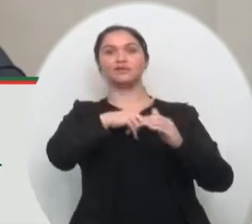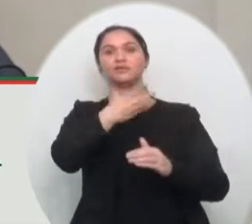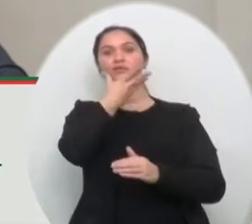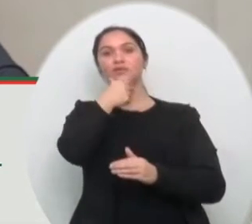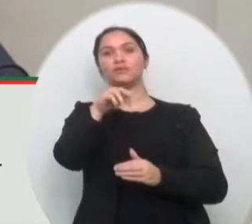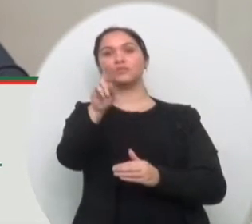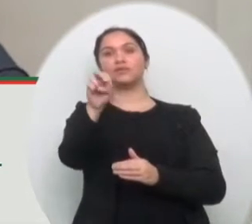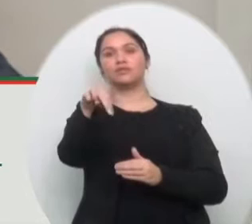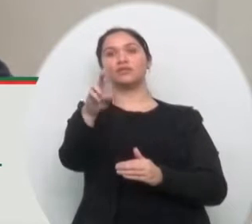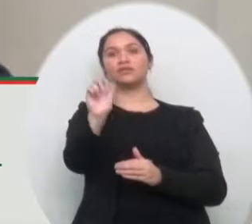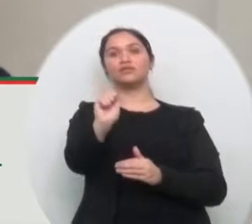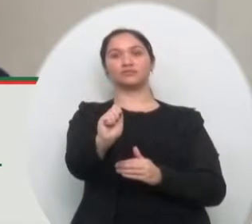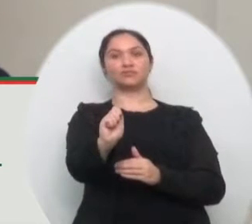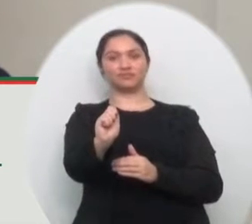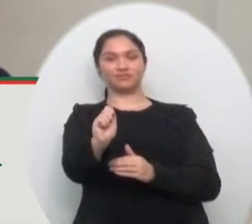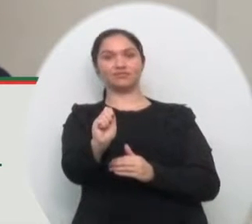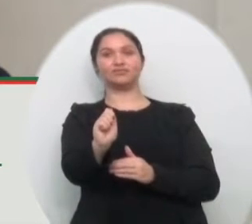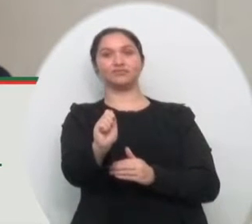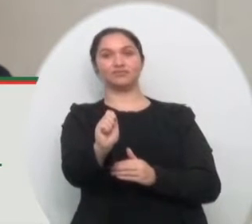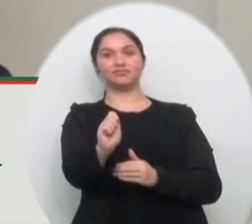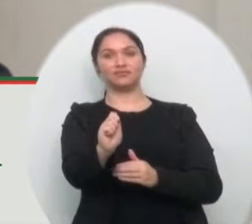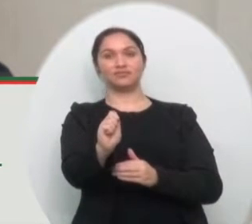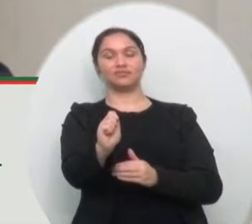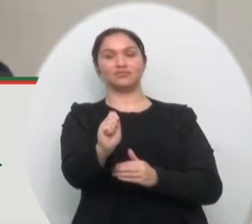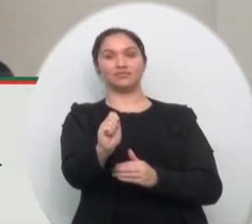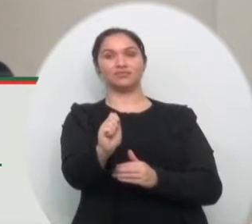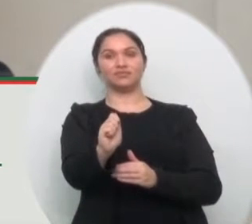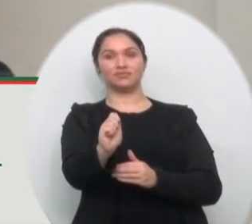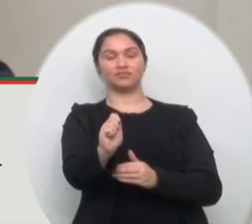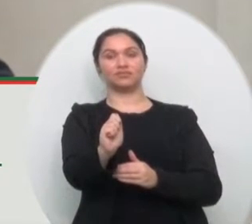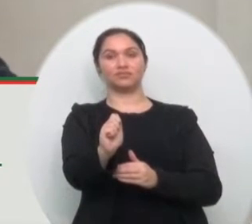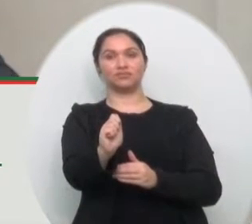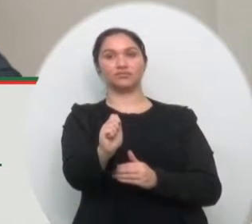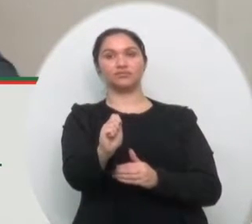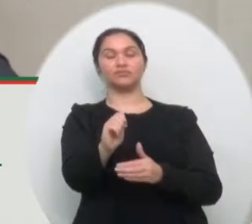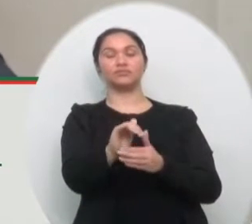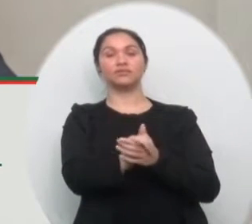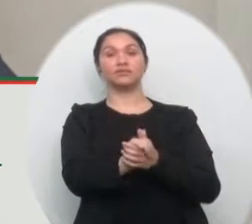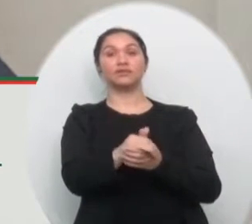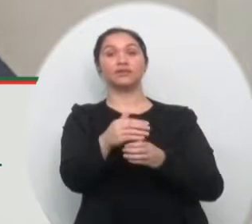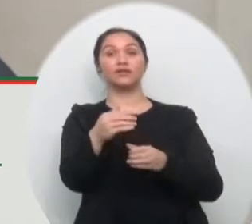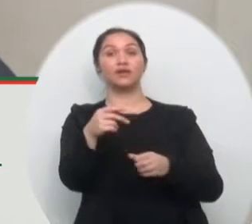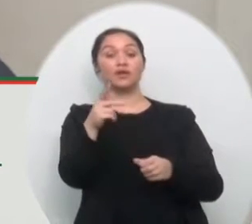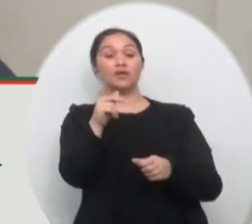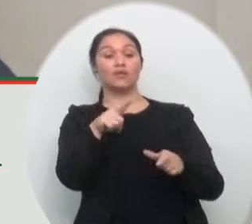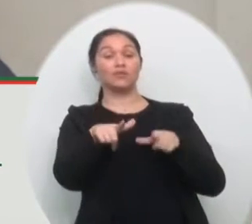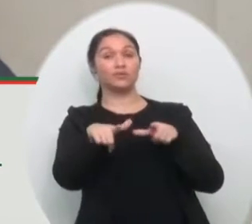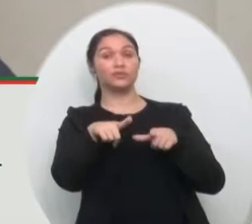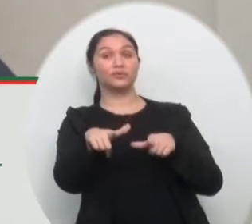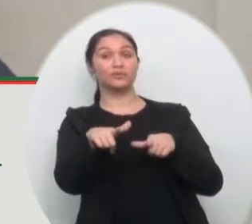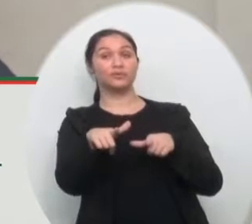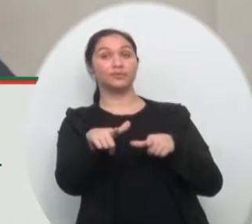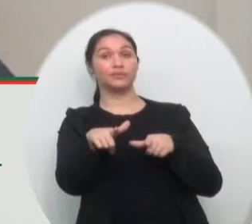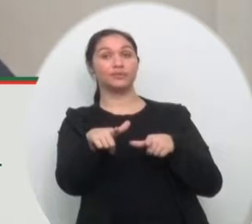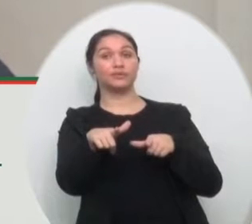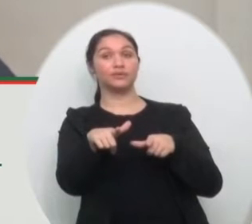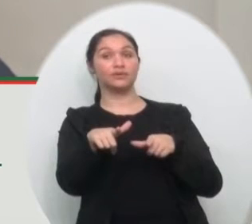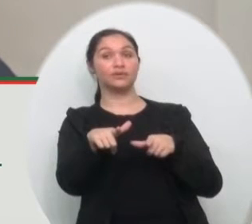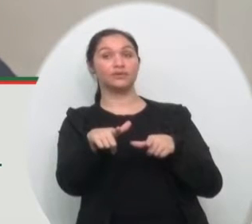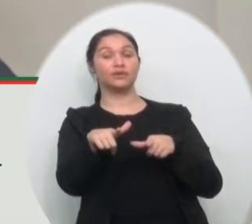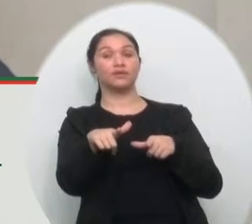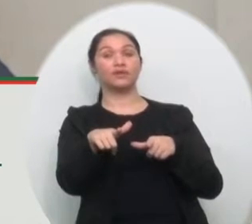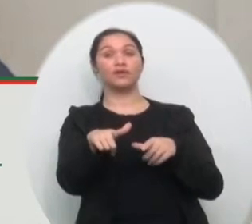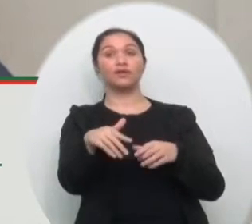como profissional da rede pública do município. Então, um excelente profissional, uma excelente pessoa que presta serviço